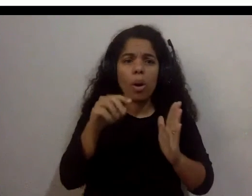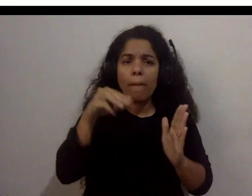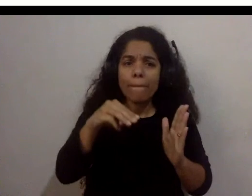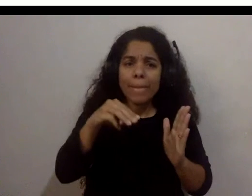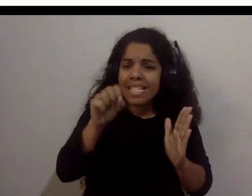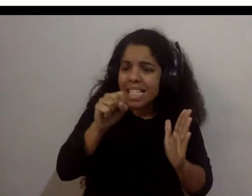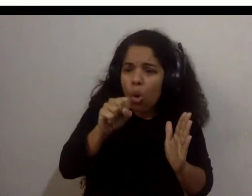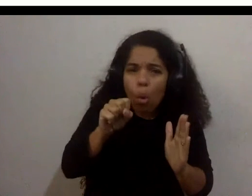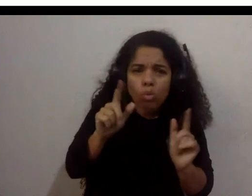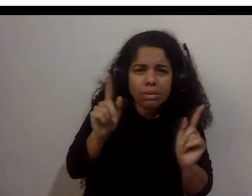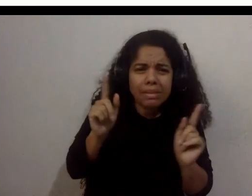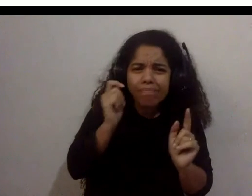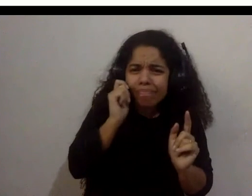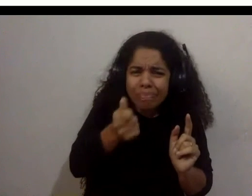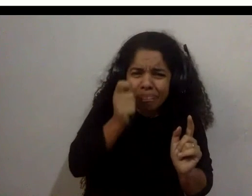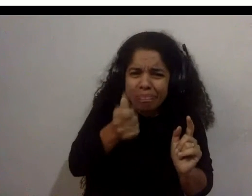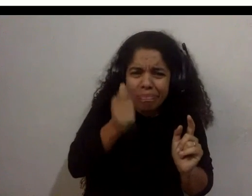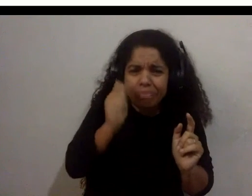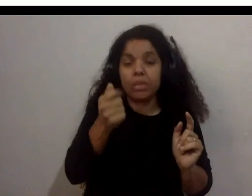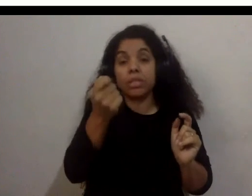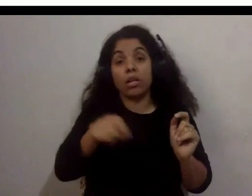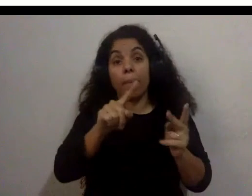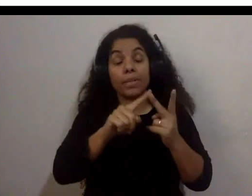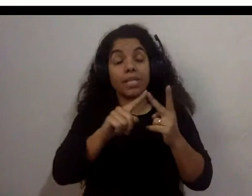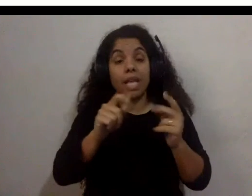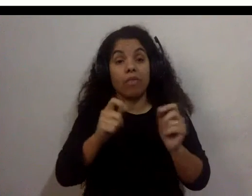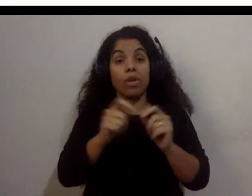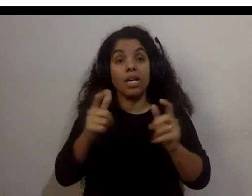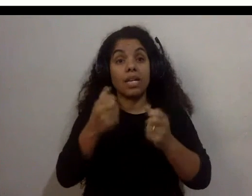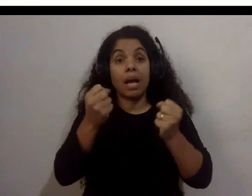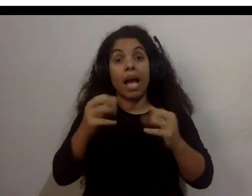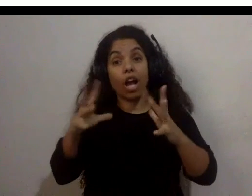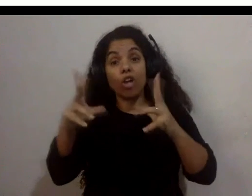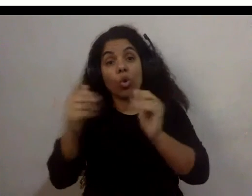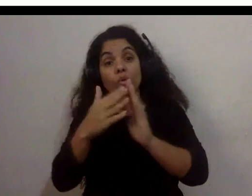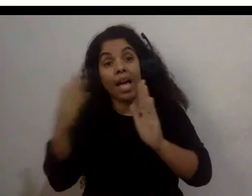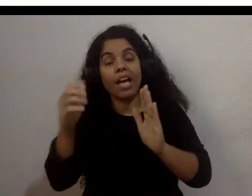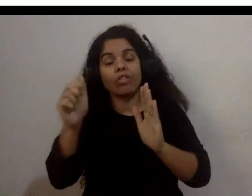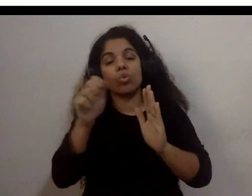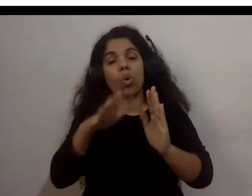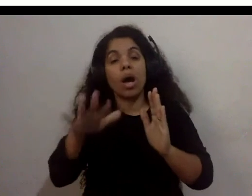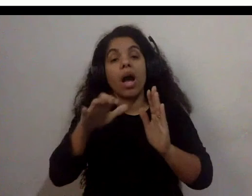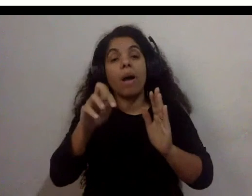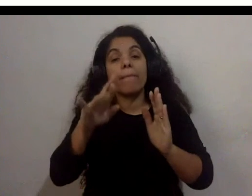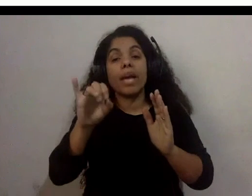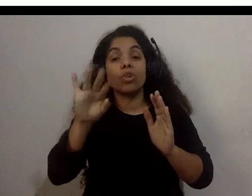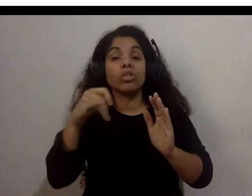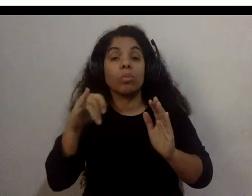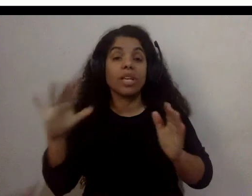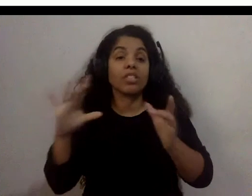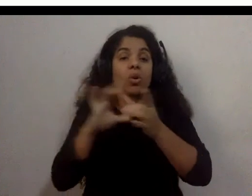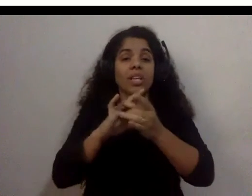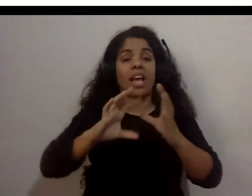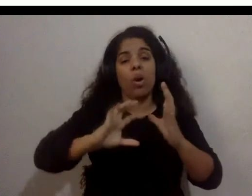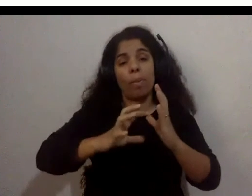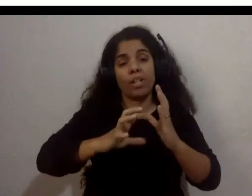quê? Porque eu estou testando só aquela parte, eu não preciso carregar todo o resto do meu ambiente. Eu só vou precisar carregar o resto do meu ambiente se talvez eu tiver que conectar com o banco de